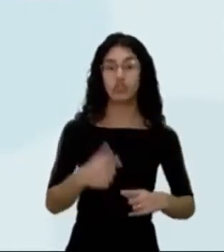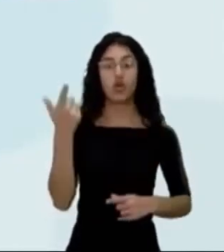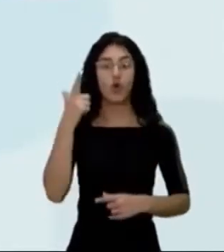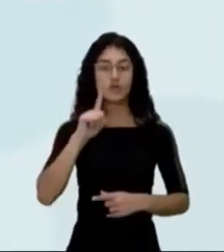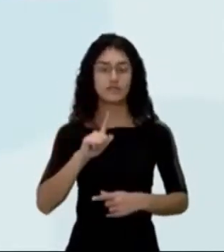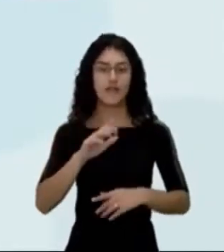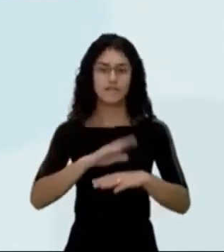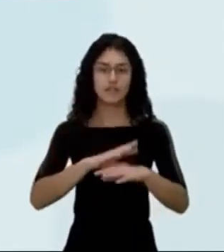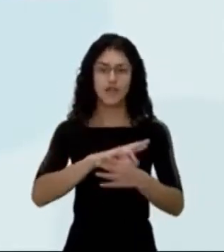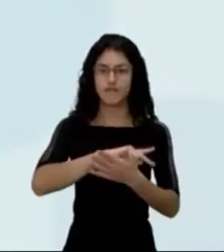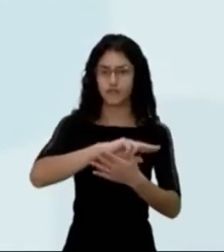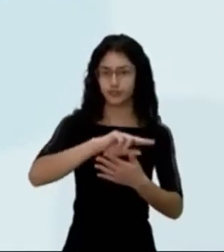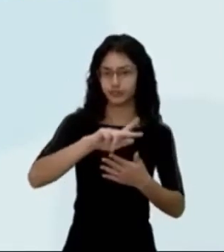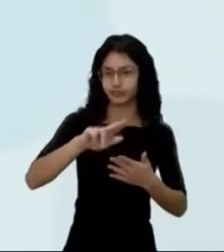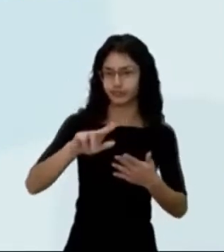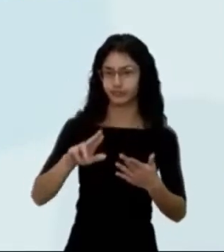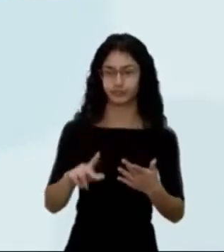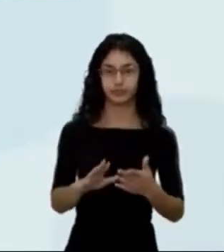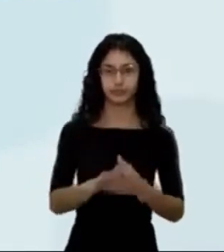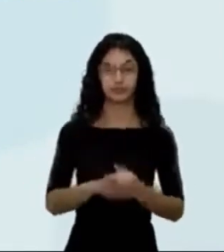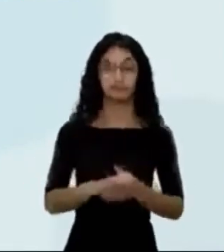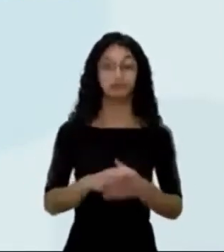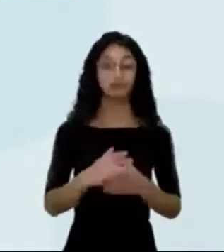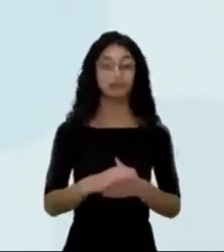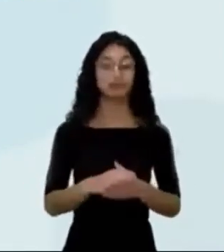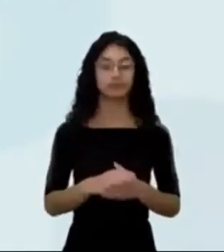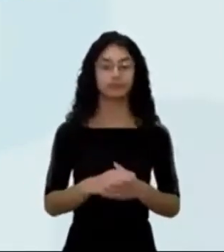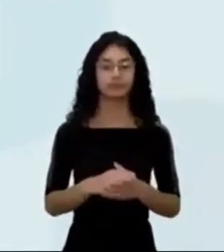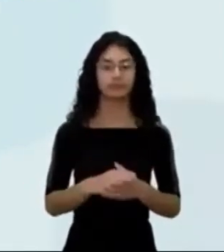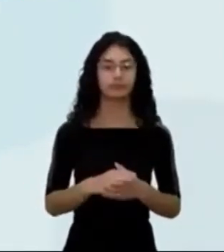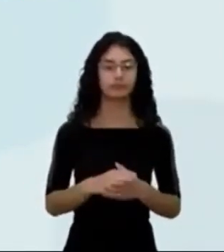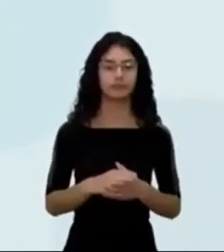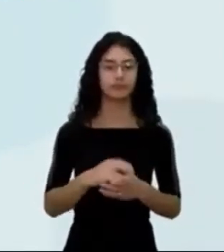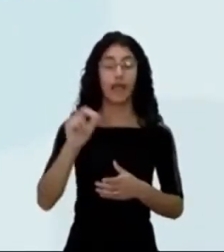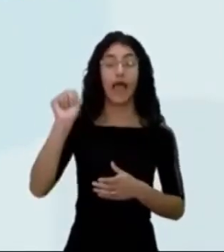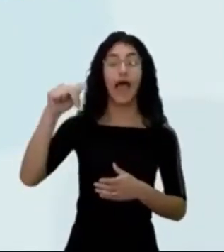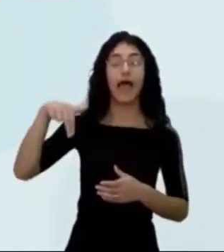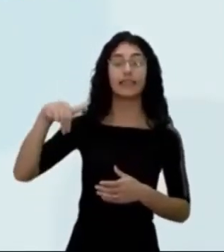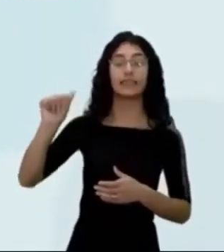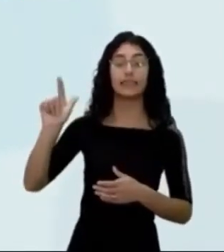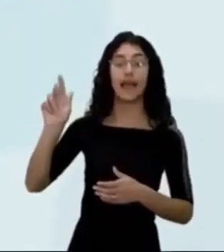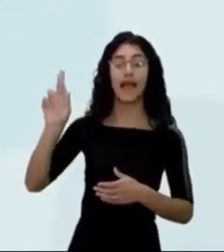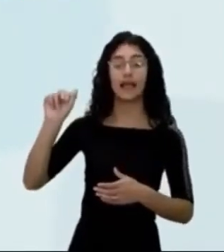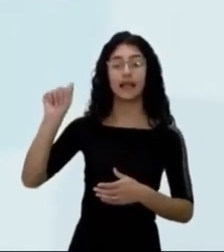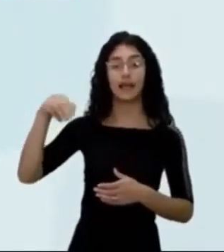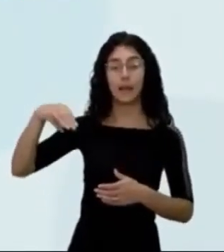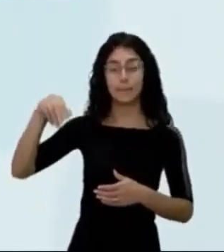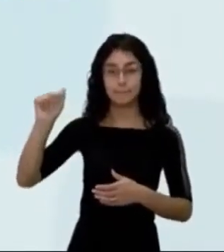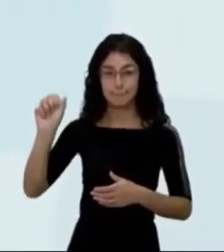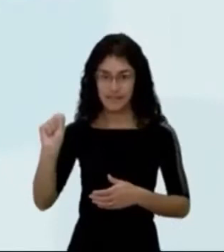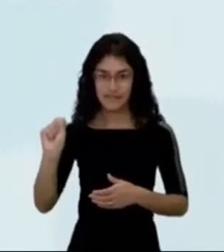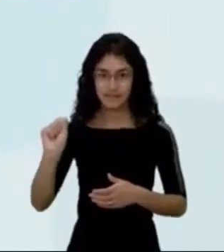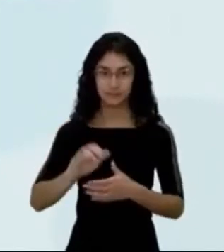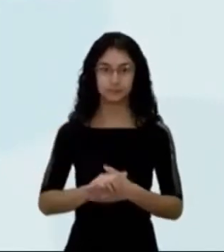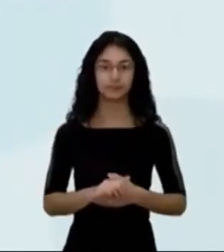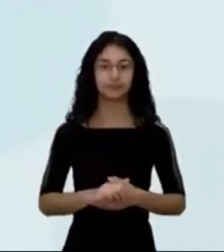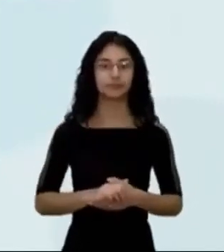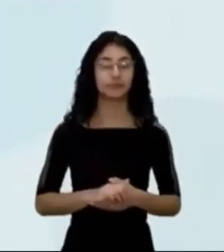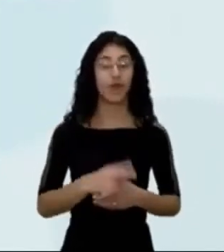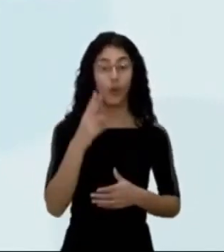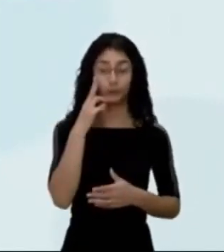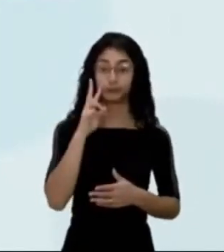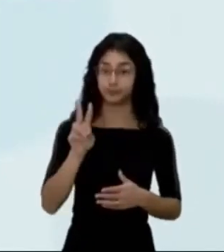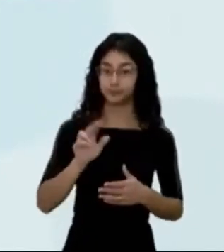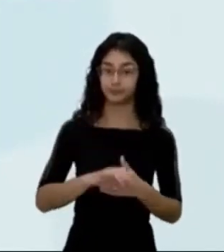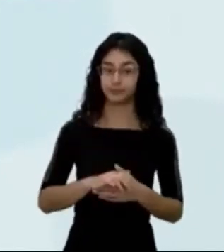várias coisas entre elas anagramas anagrama sim anagramas olha